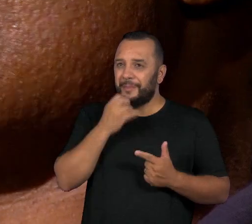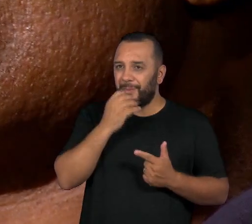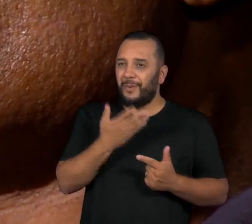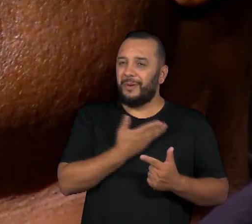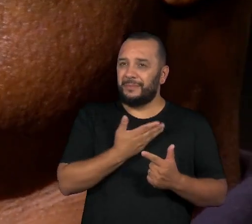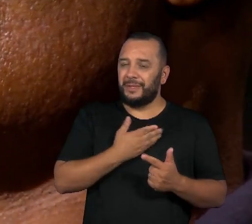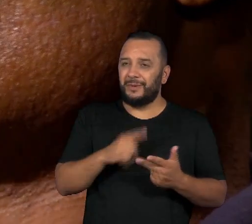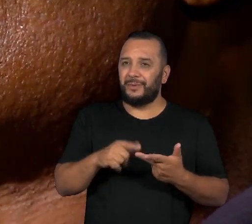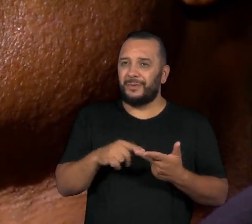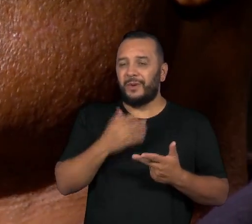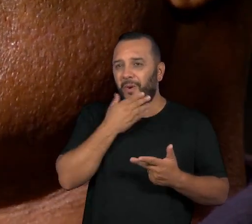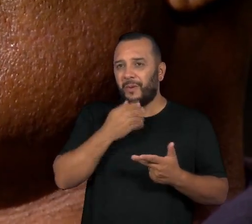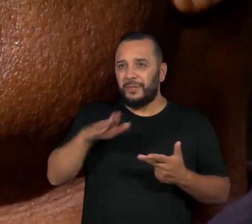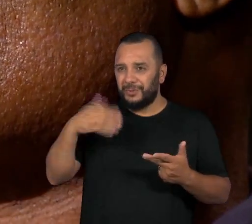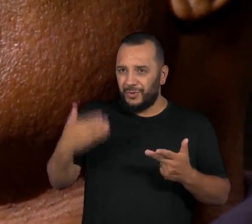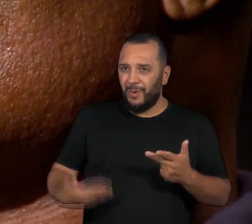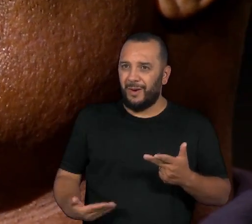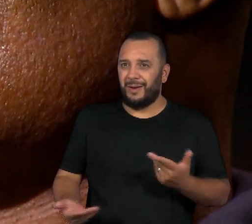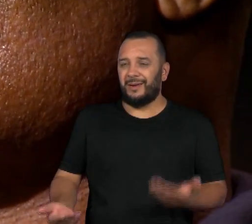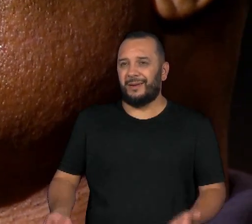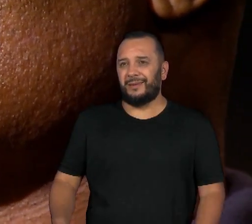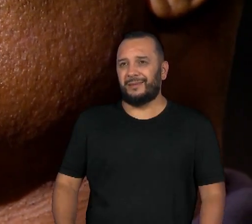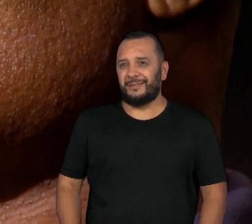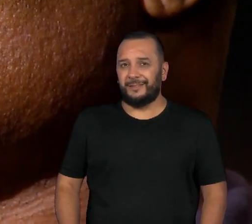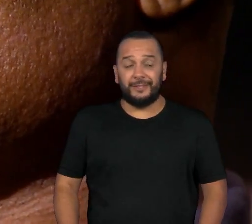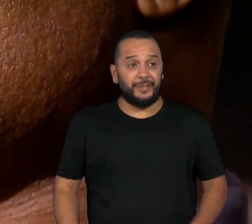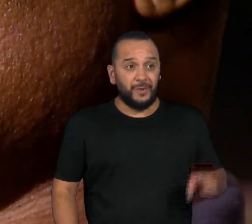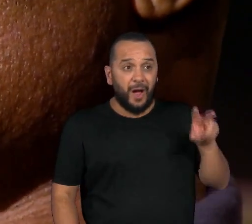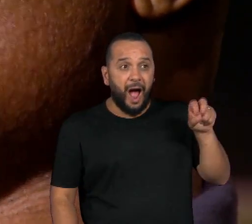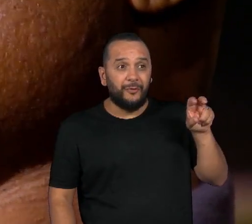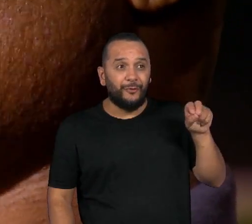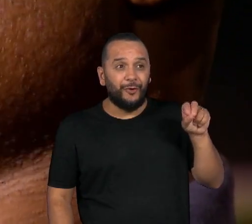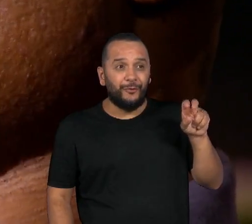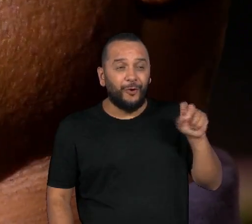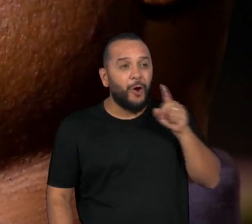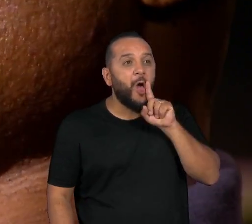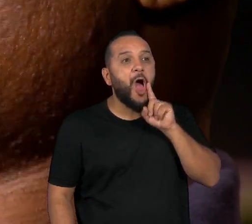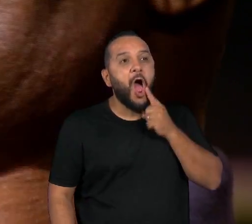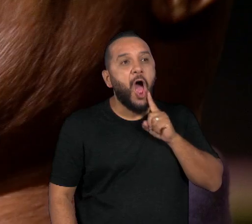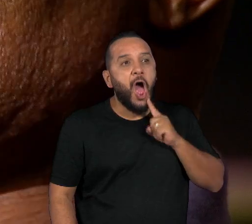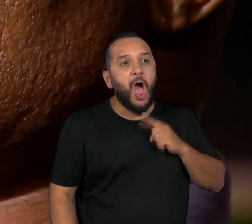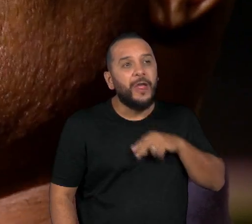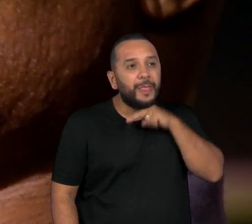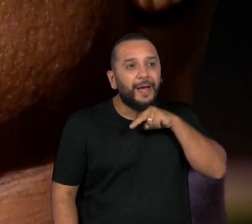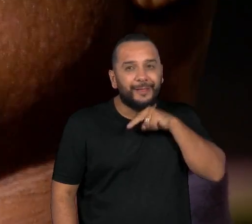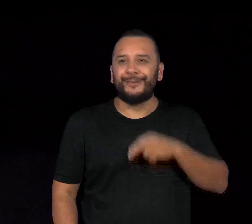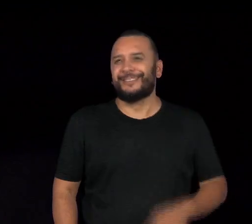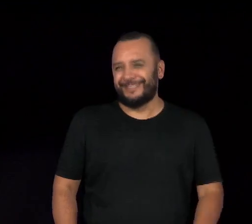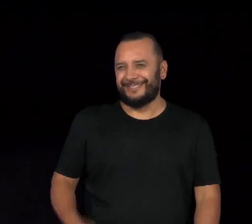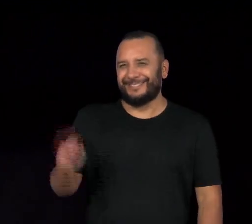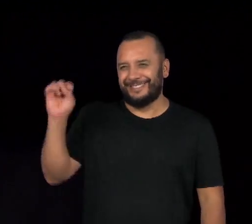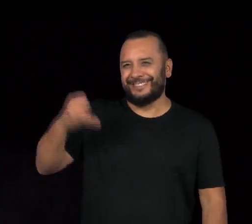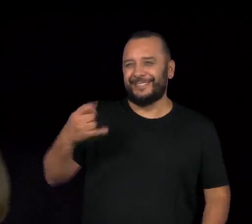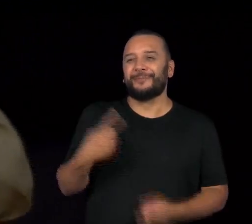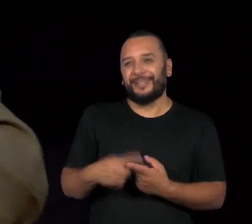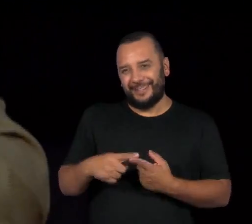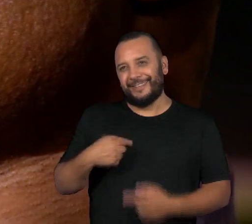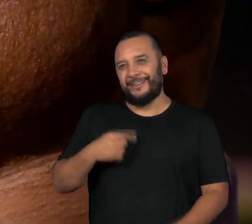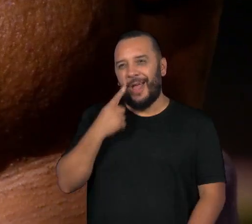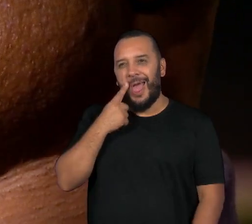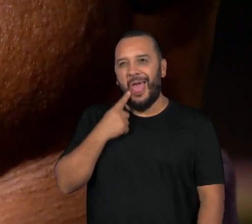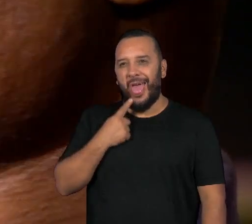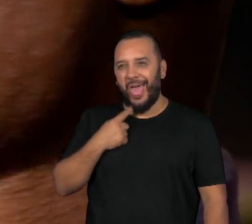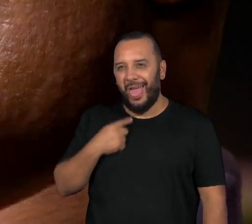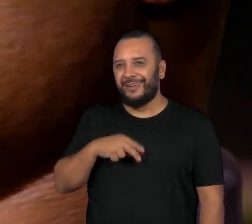de honra. E um avô babão. O avô babão mais ainda, né? Porque eu sou muito babão. Sou